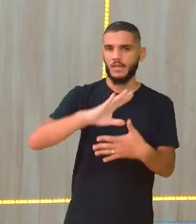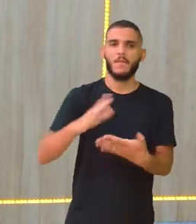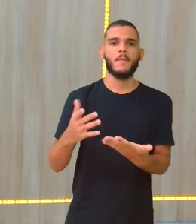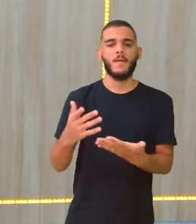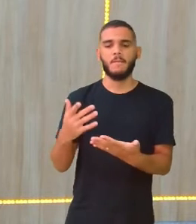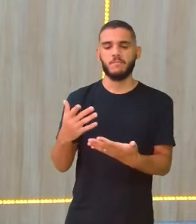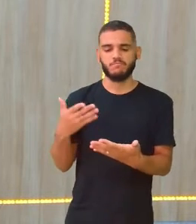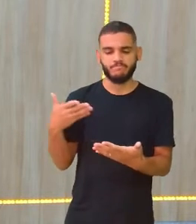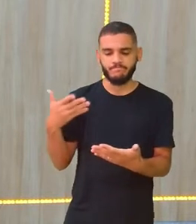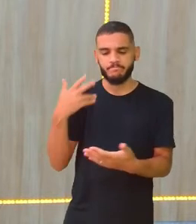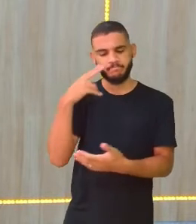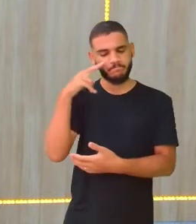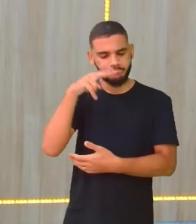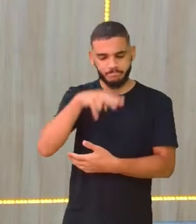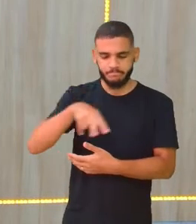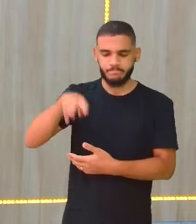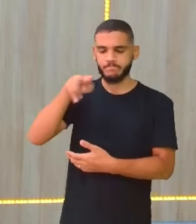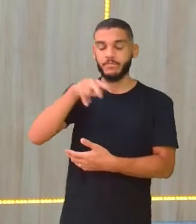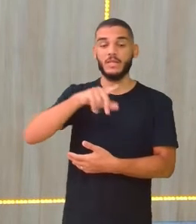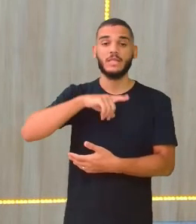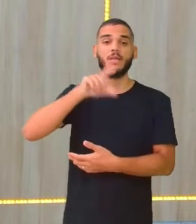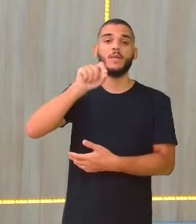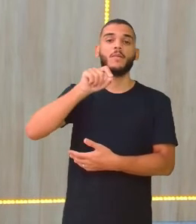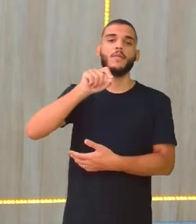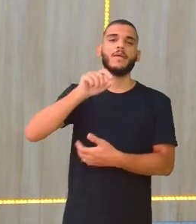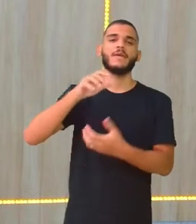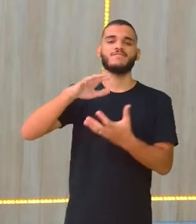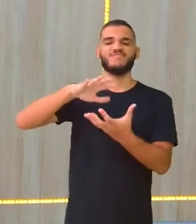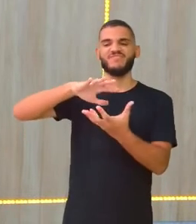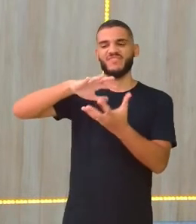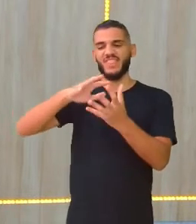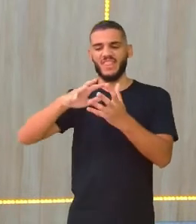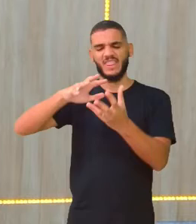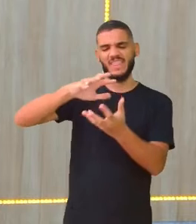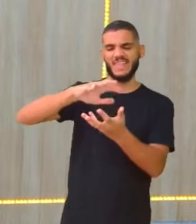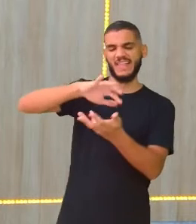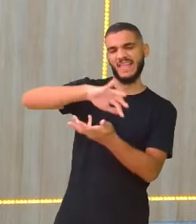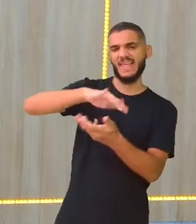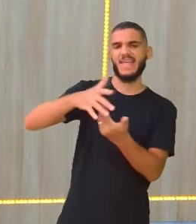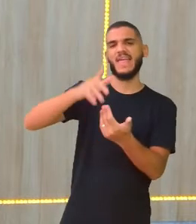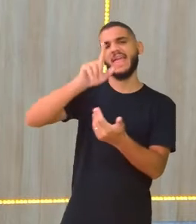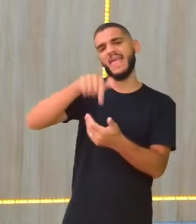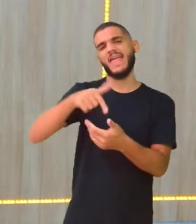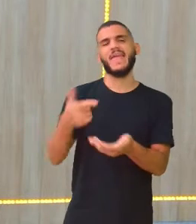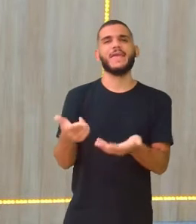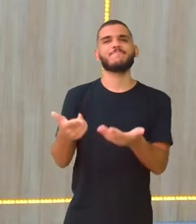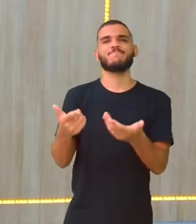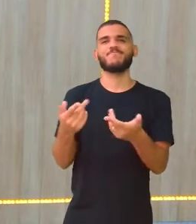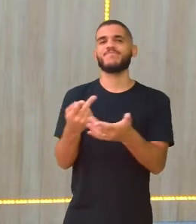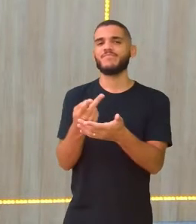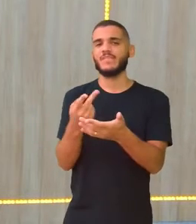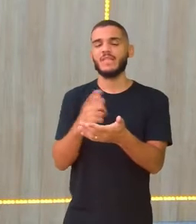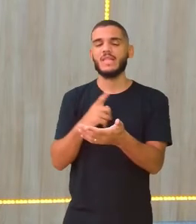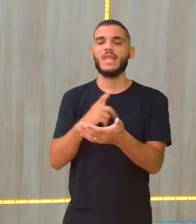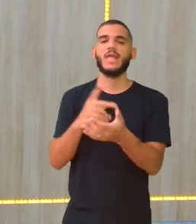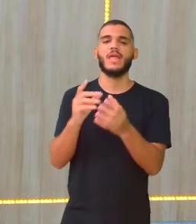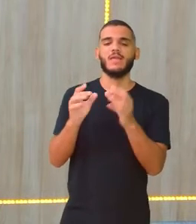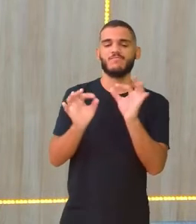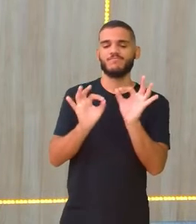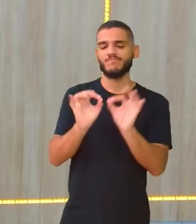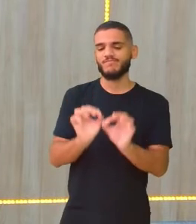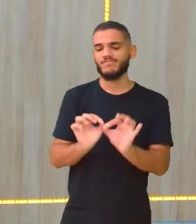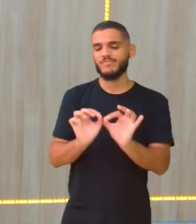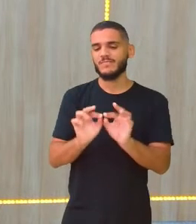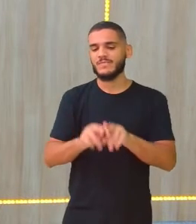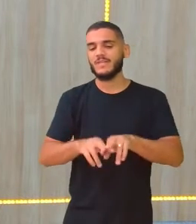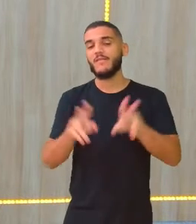né? Ele sempre vai haver alguma distorção, até na forma digital, né? Ele sempre vai haver alguma distorção. Se o mapa